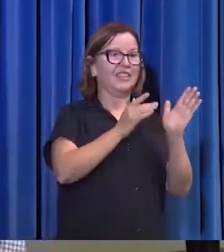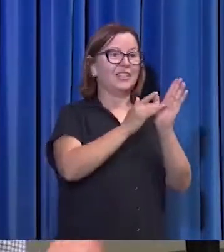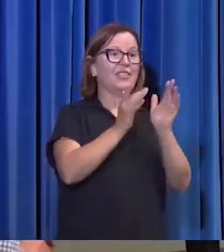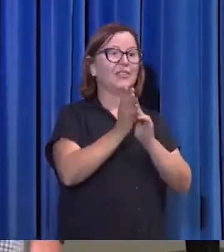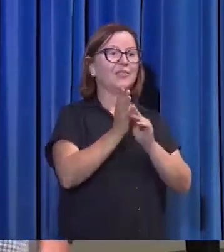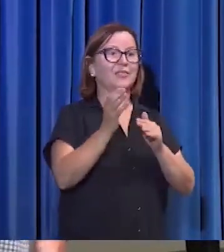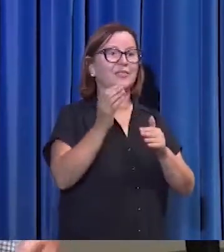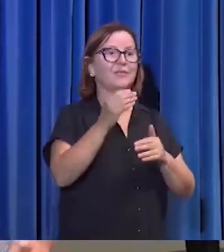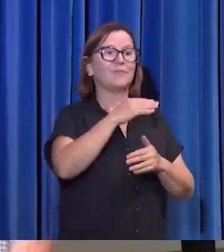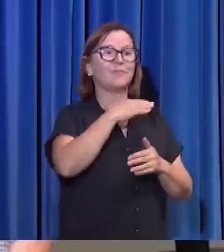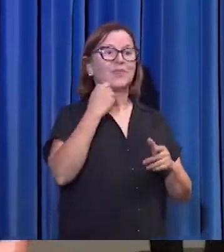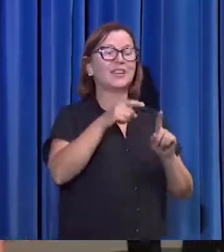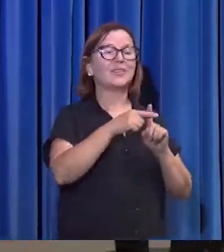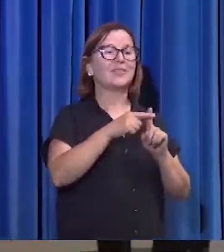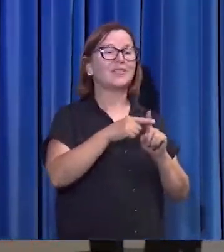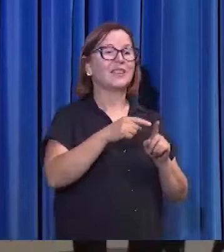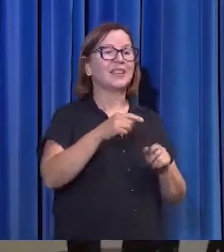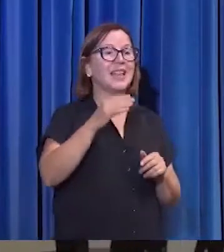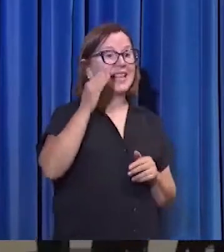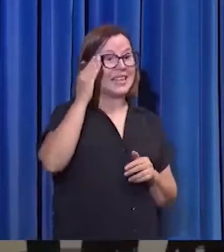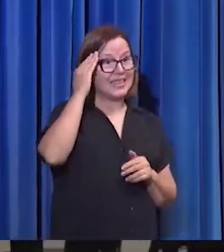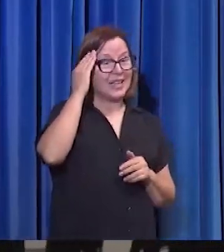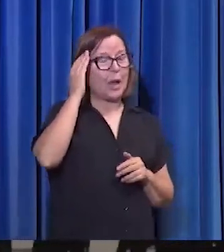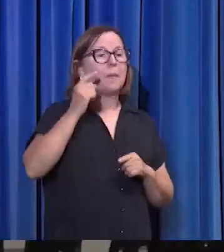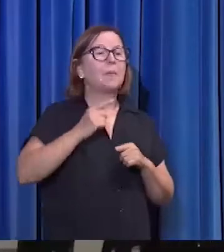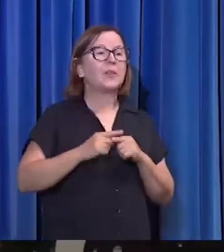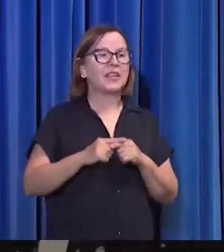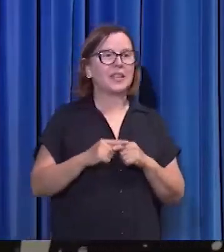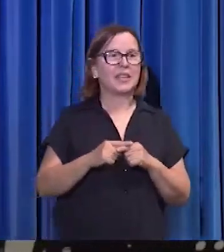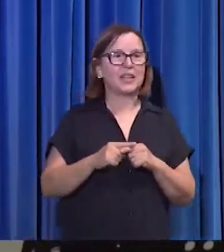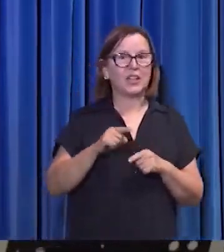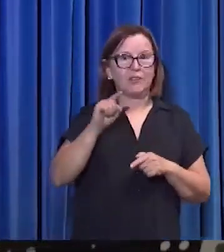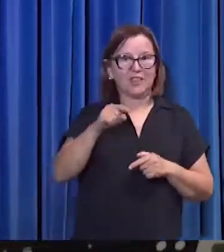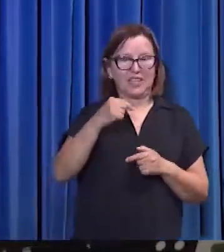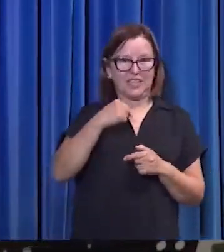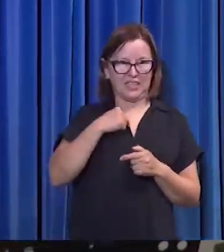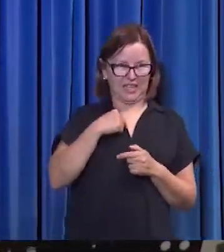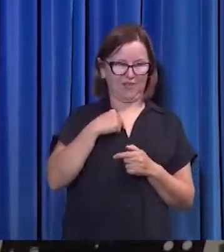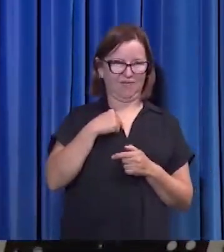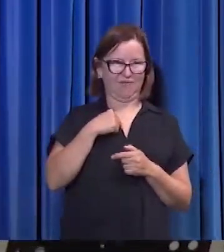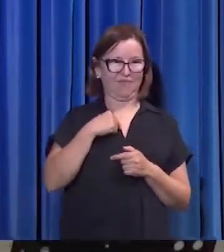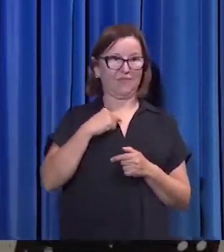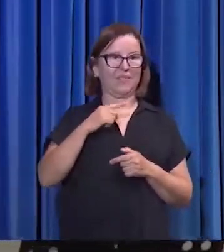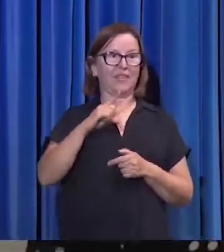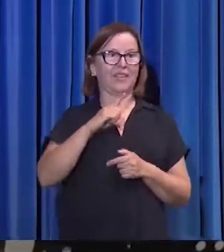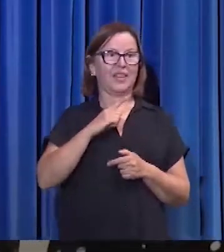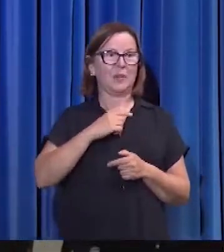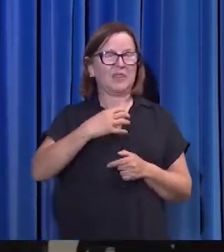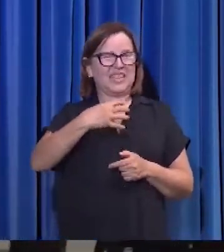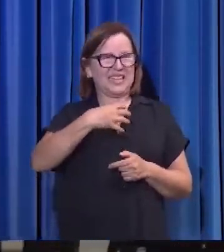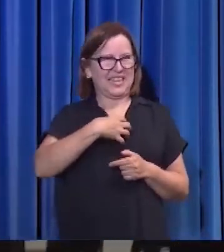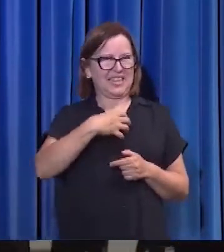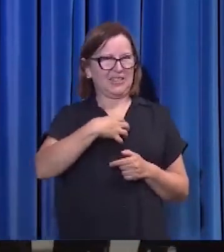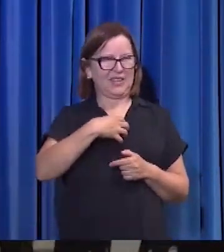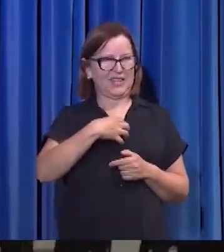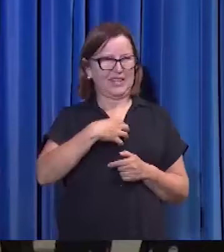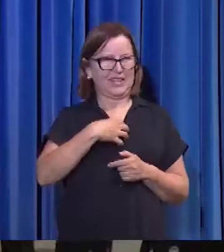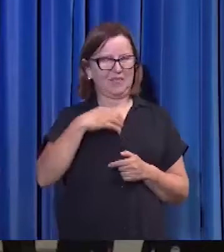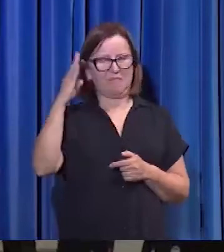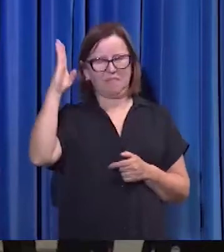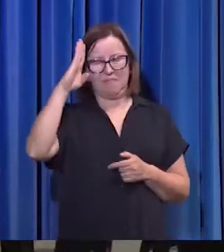quê, Stélio? Porque você e eu somos portadores de uma natureza